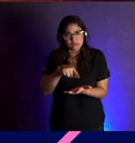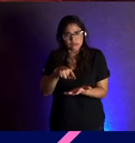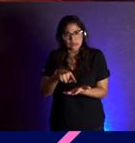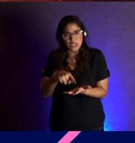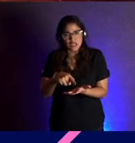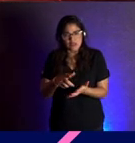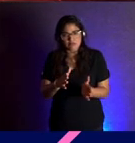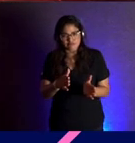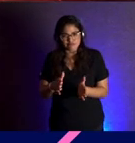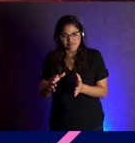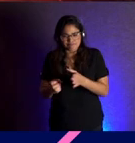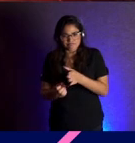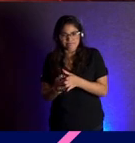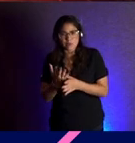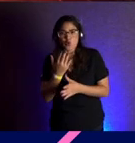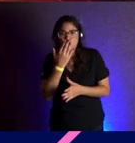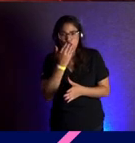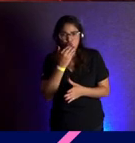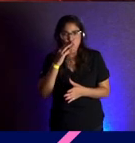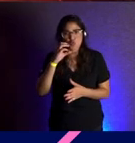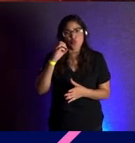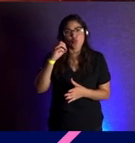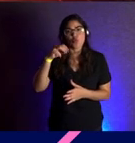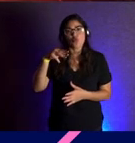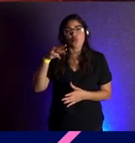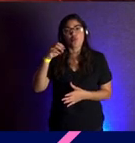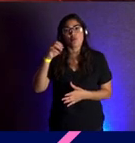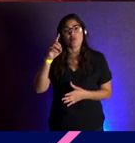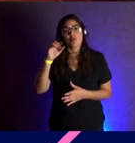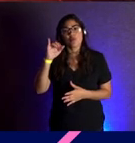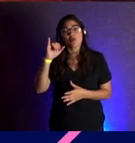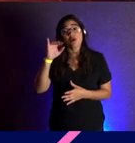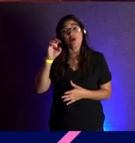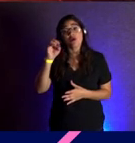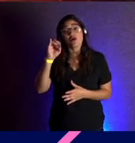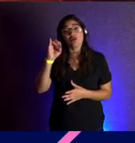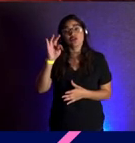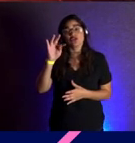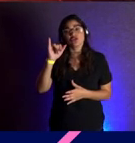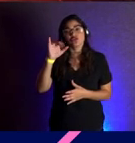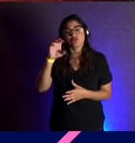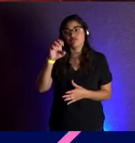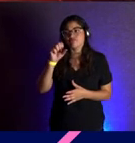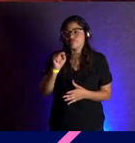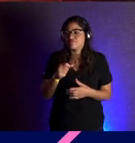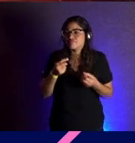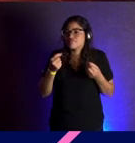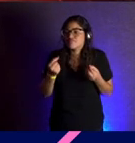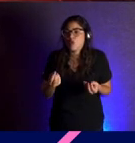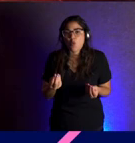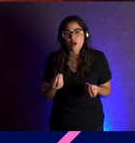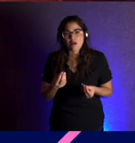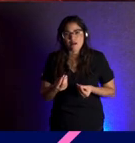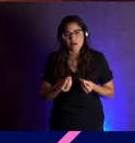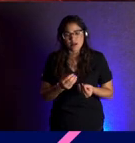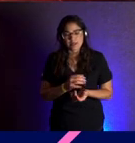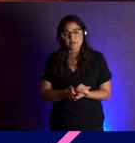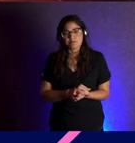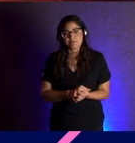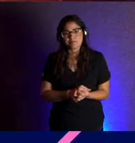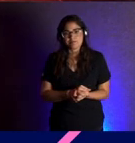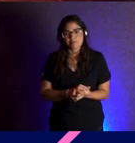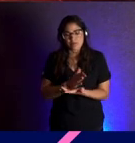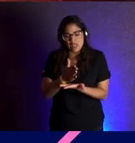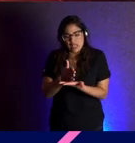alimentos, alimentos não, de commodities, né? De gado, de soja e tal. E a fronteira do